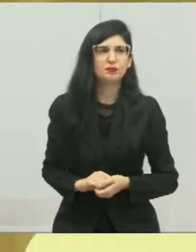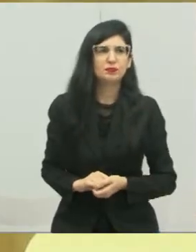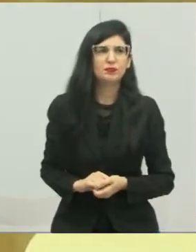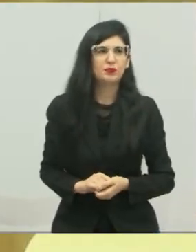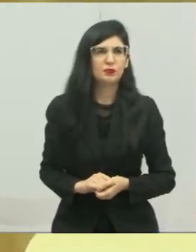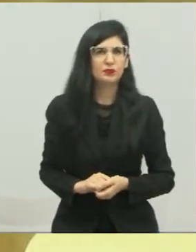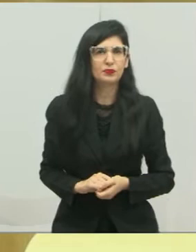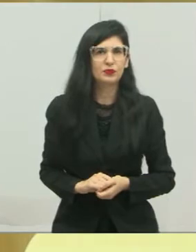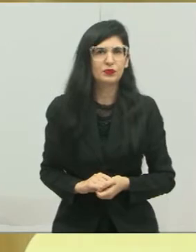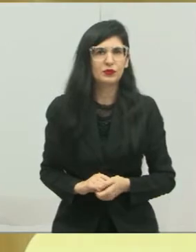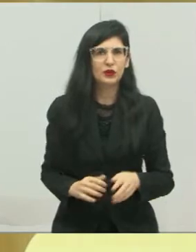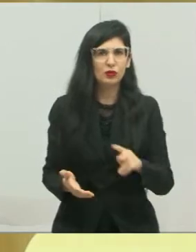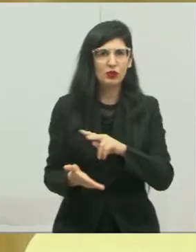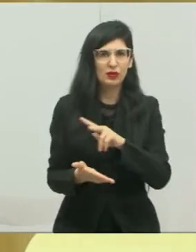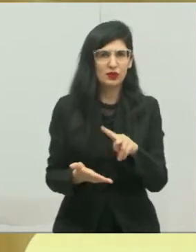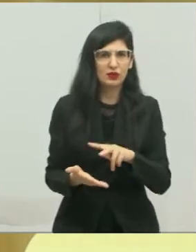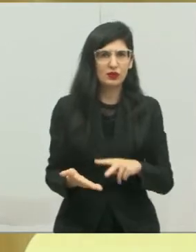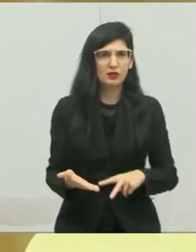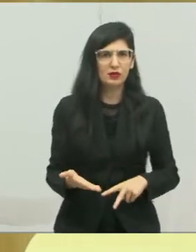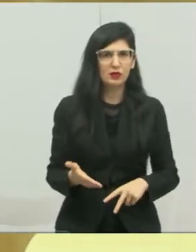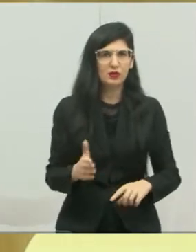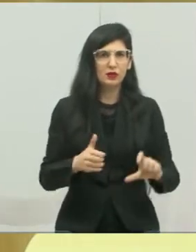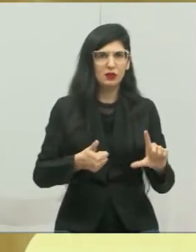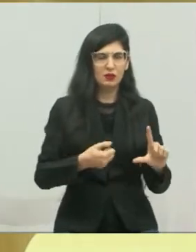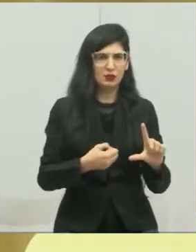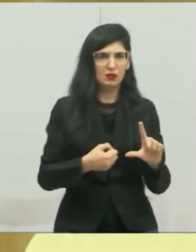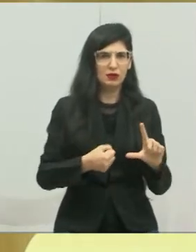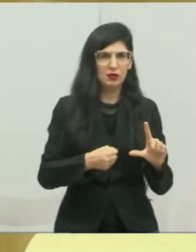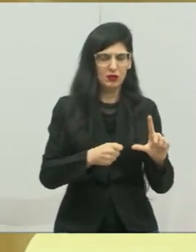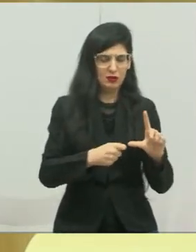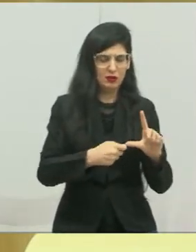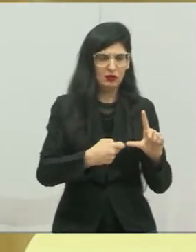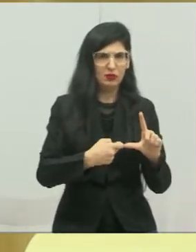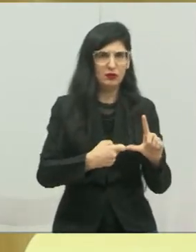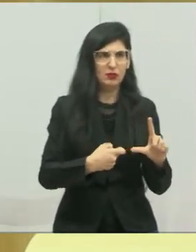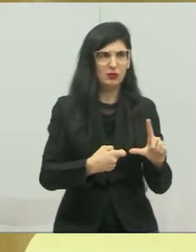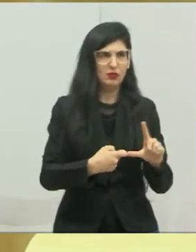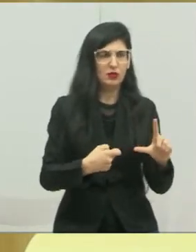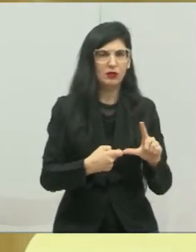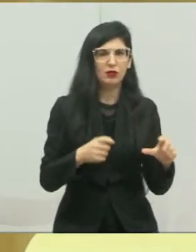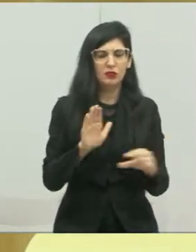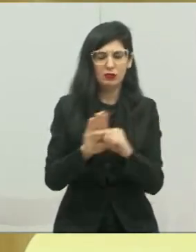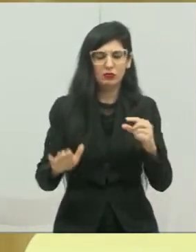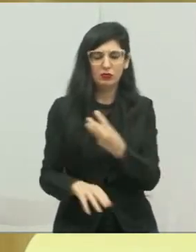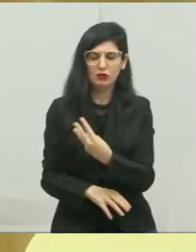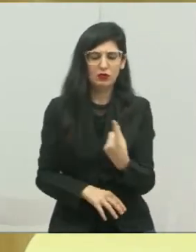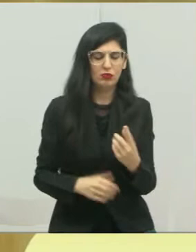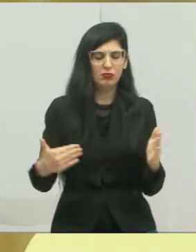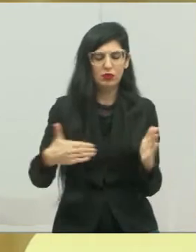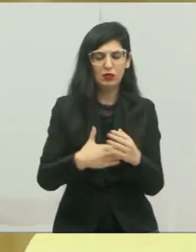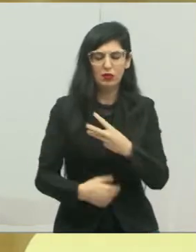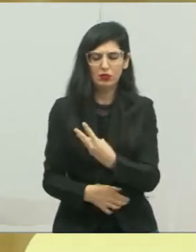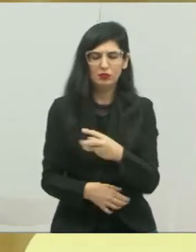Eu vou ler aqui o livro de Lucas, no capítulo 7, do versículo 31 ao 35.